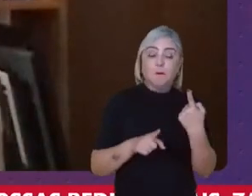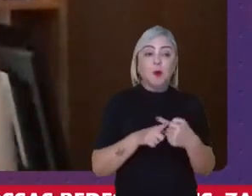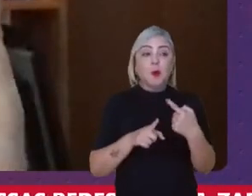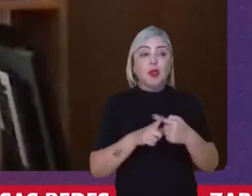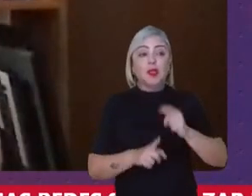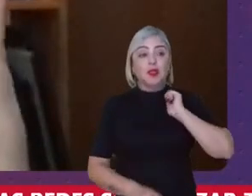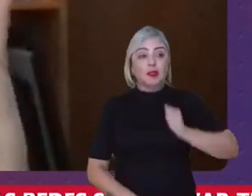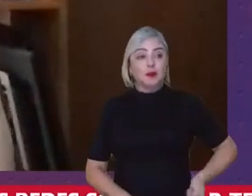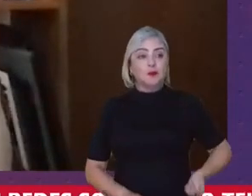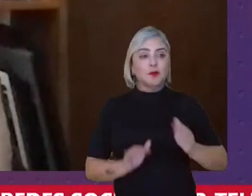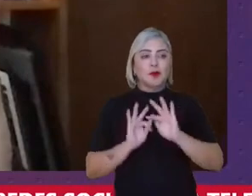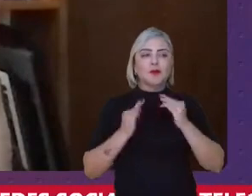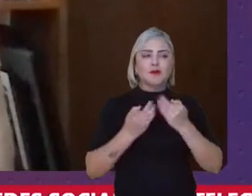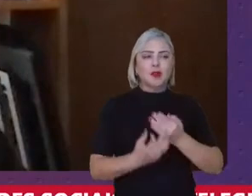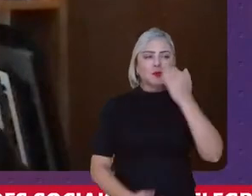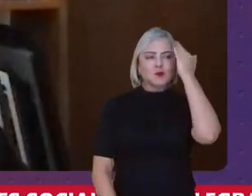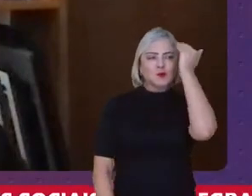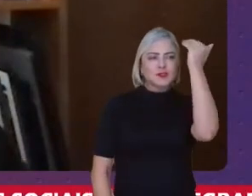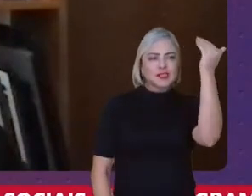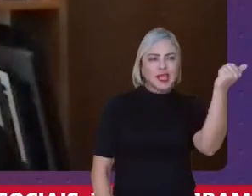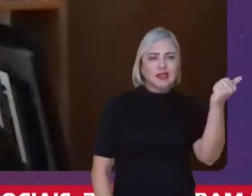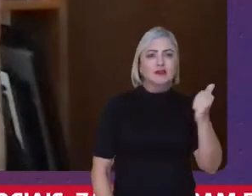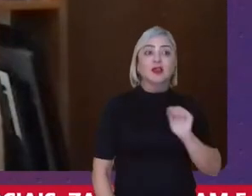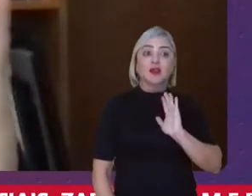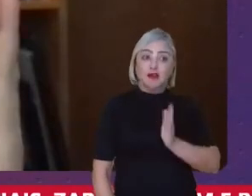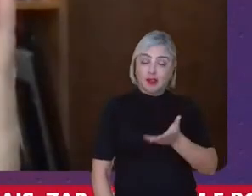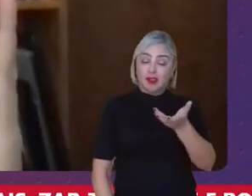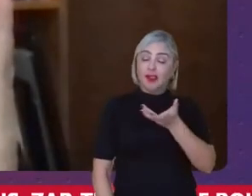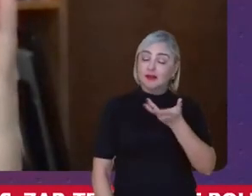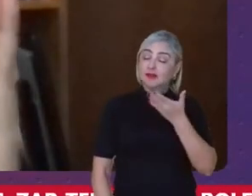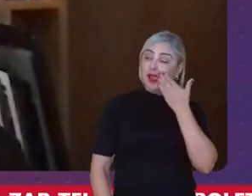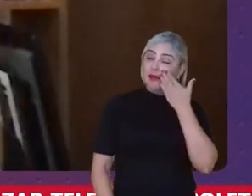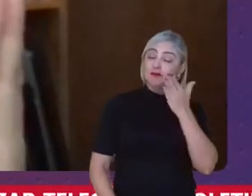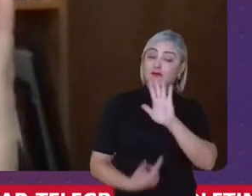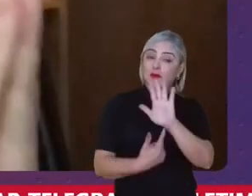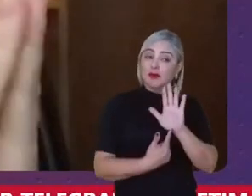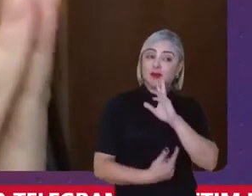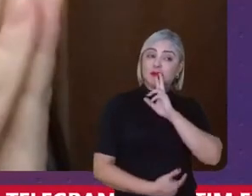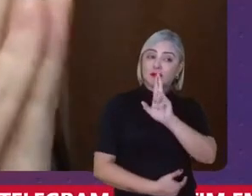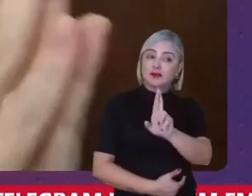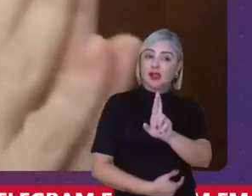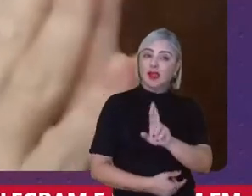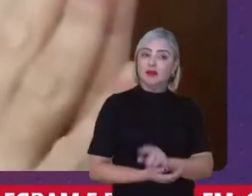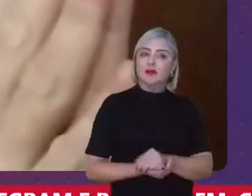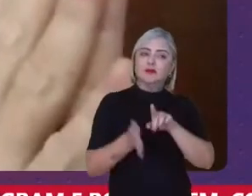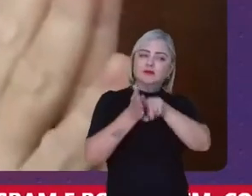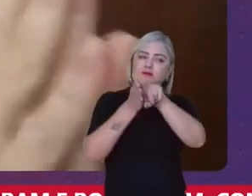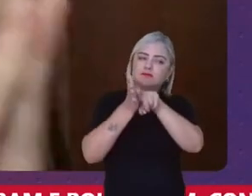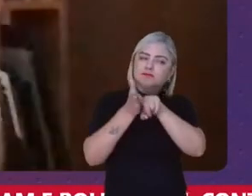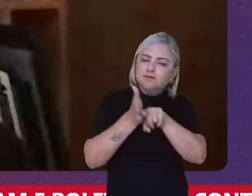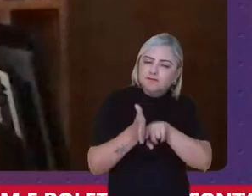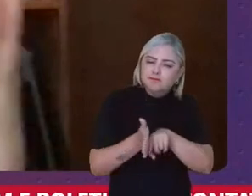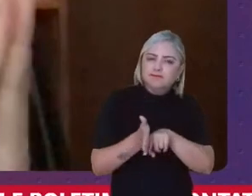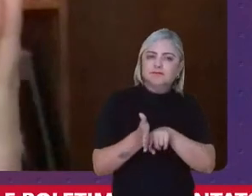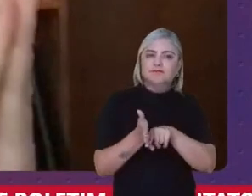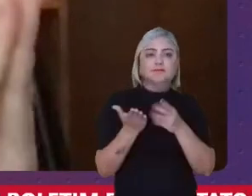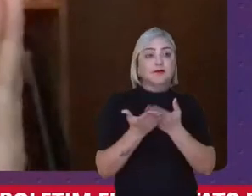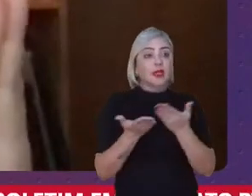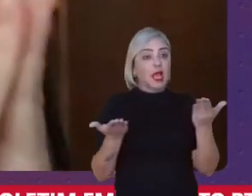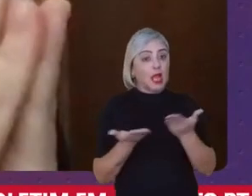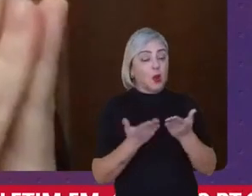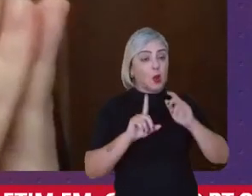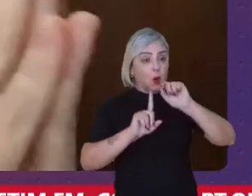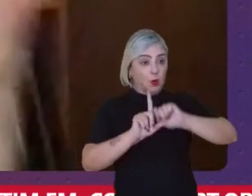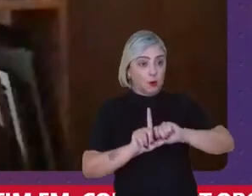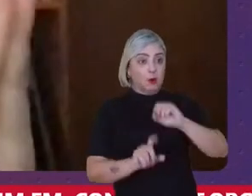o Bolsa Família foi tão bem sucedido, eu queria já mostrar esses resultados. Um levantamento que nós fizemos agora no